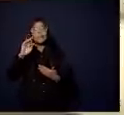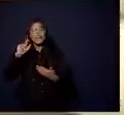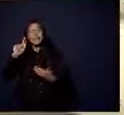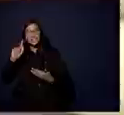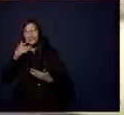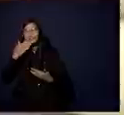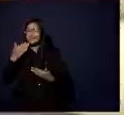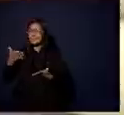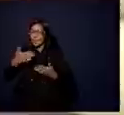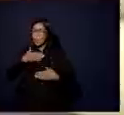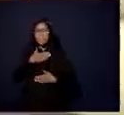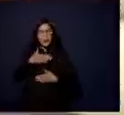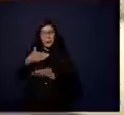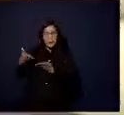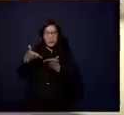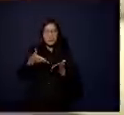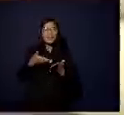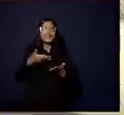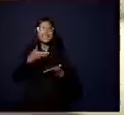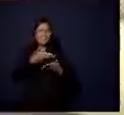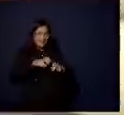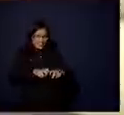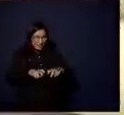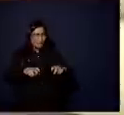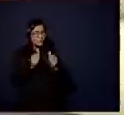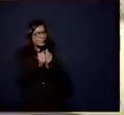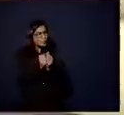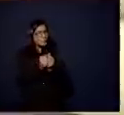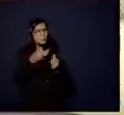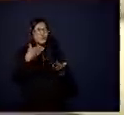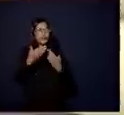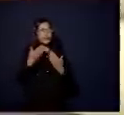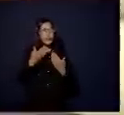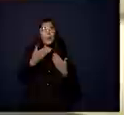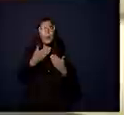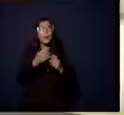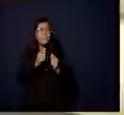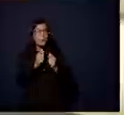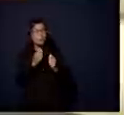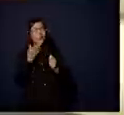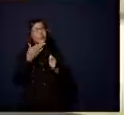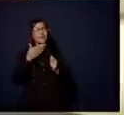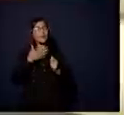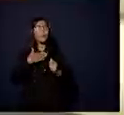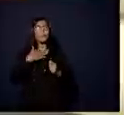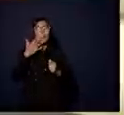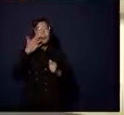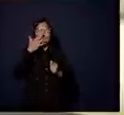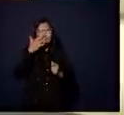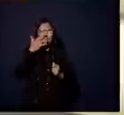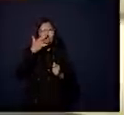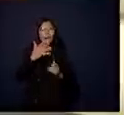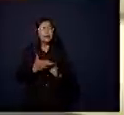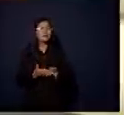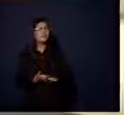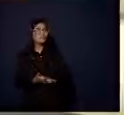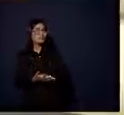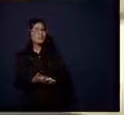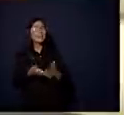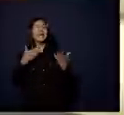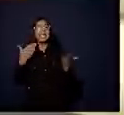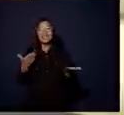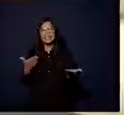É uma honra tá aqui dividindo esse espaço com dois economistas que eu admiro muito bem mas feito eu acho que